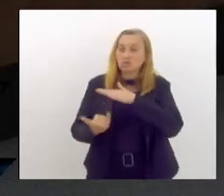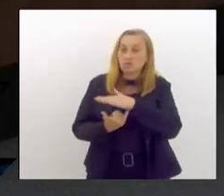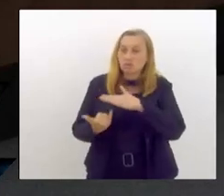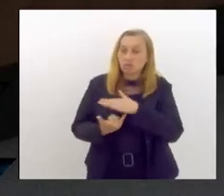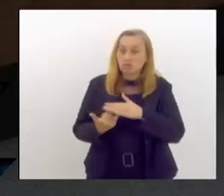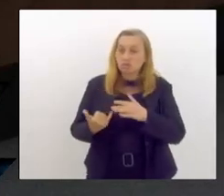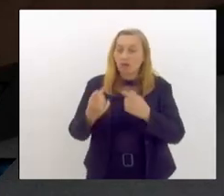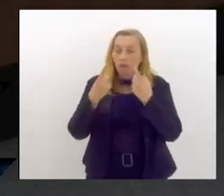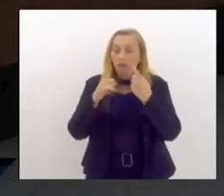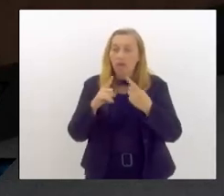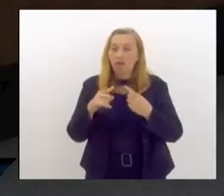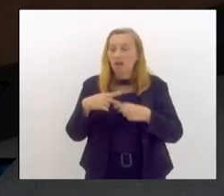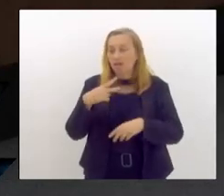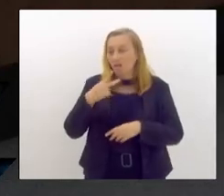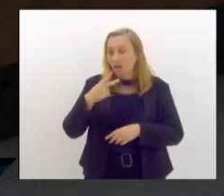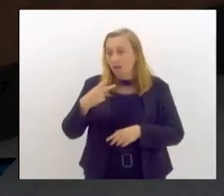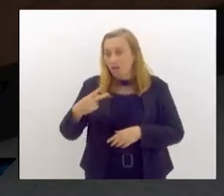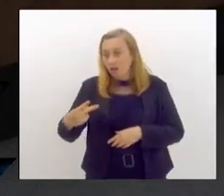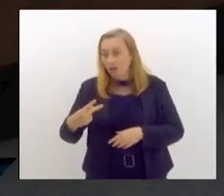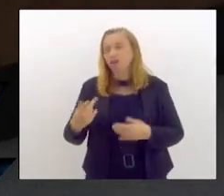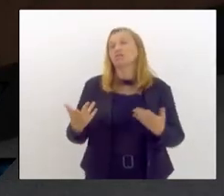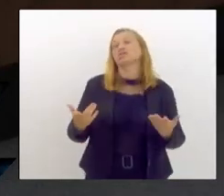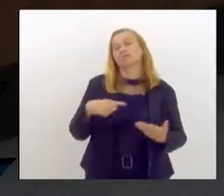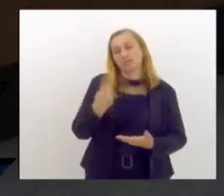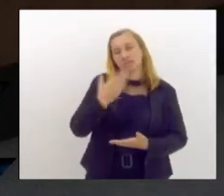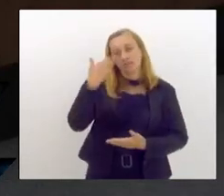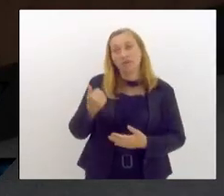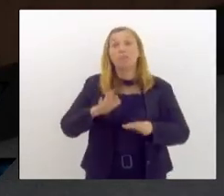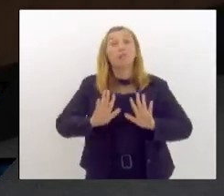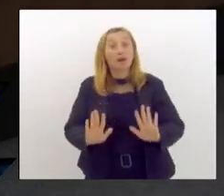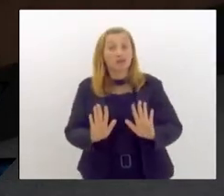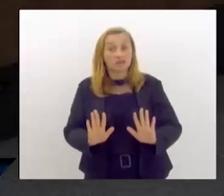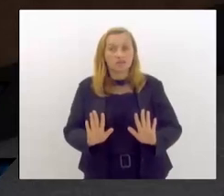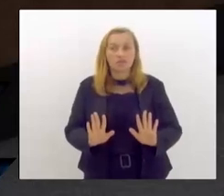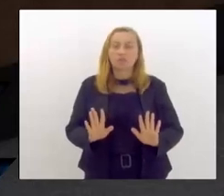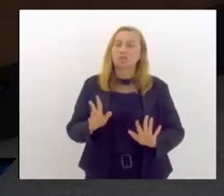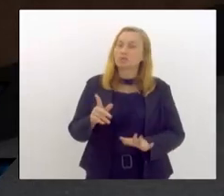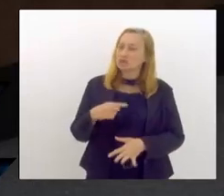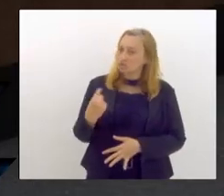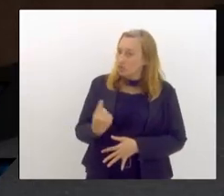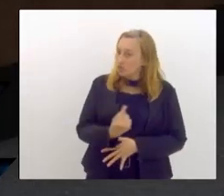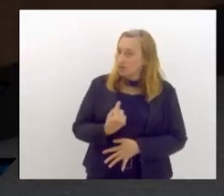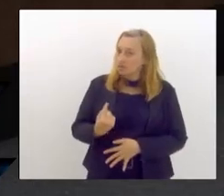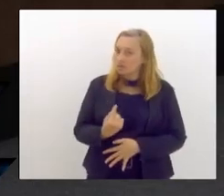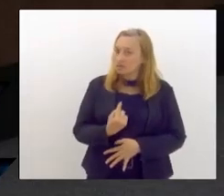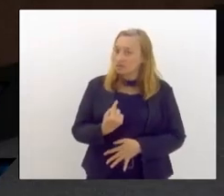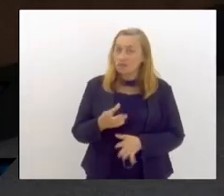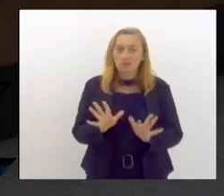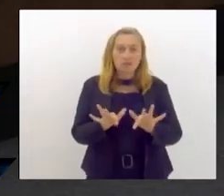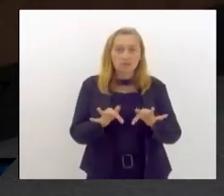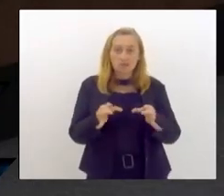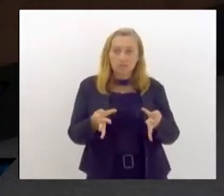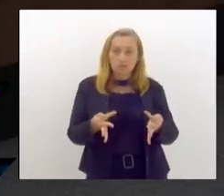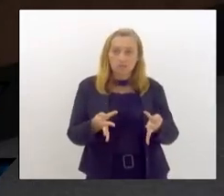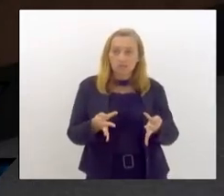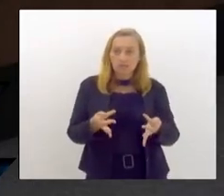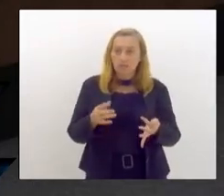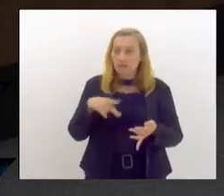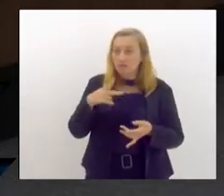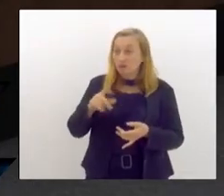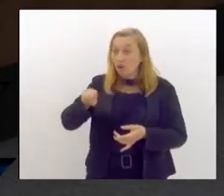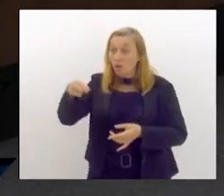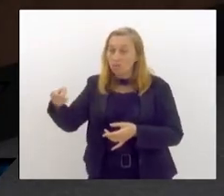aquele chororô que a gente bem sabe. Mas, quando é de nossa parte, simplesmente eles impõem uma